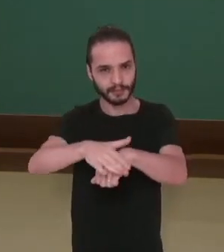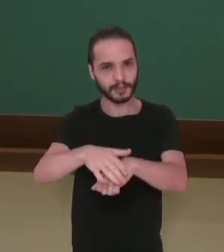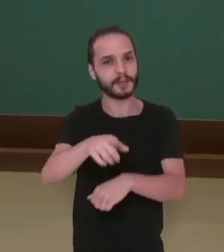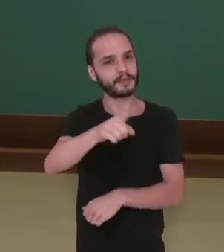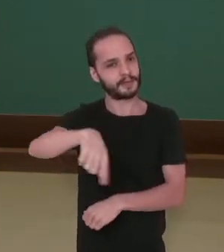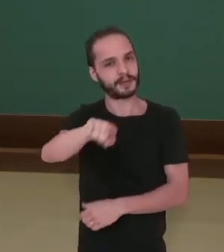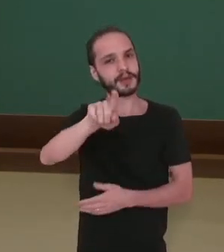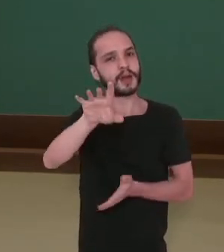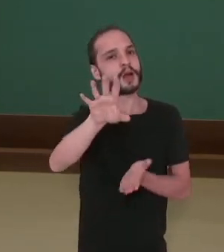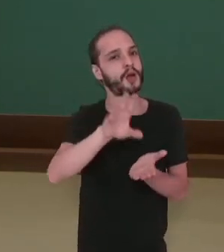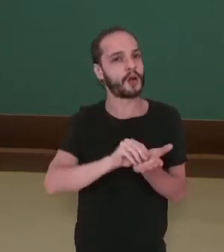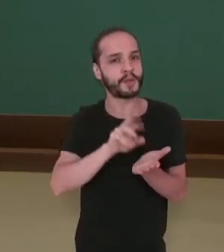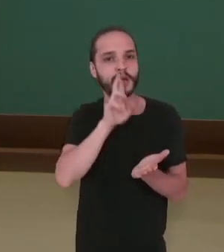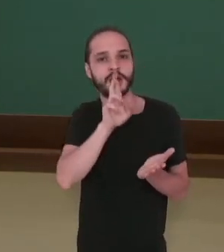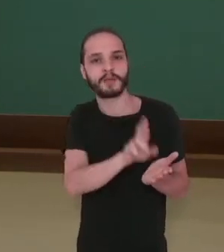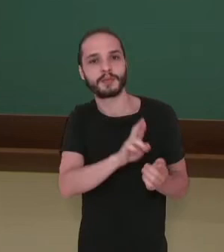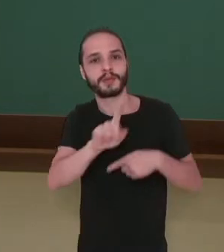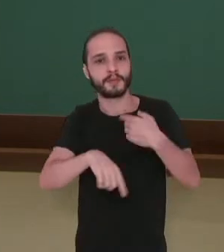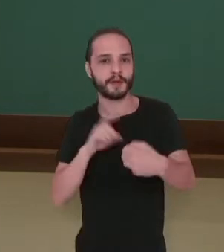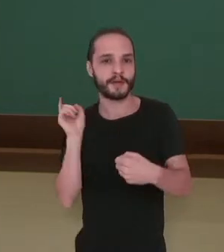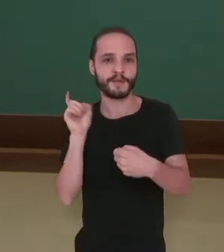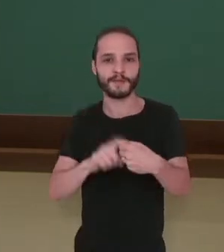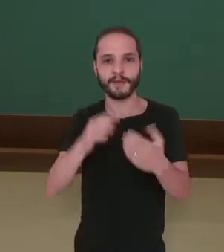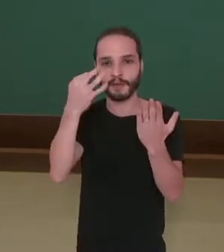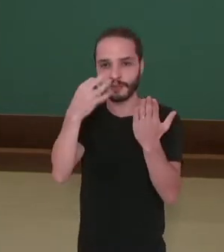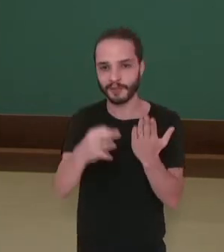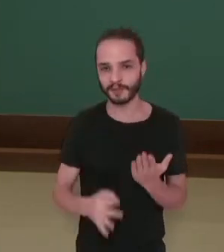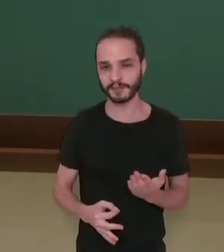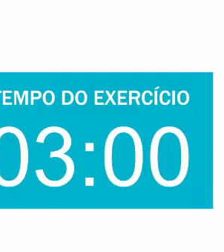vão fazer, vão responder e nós voltamos com a correção.